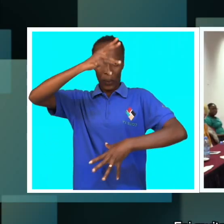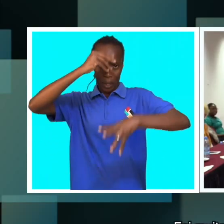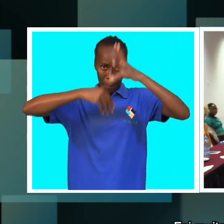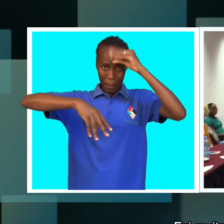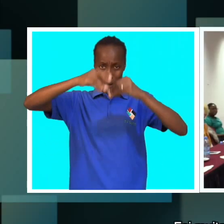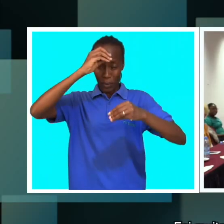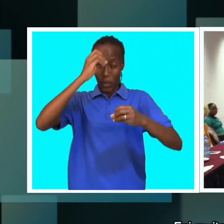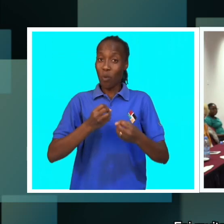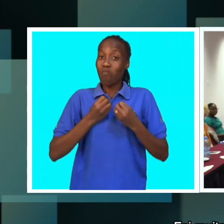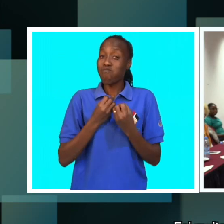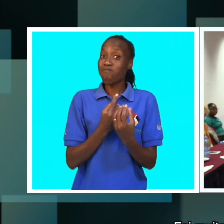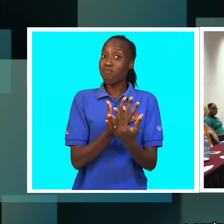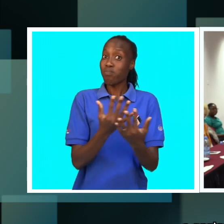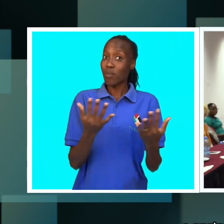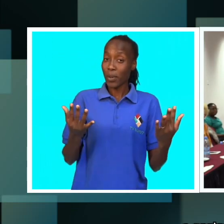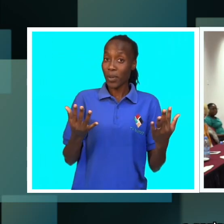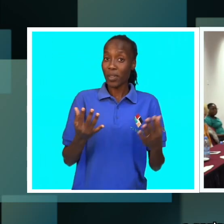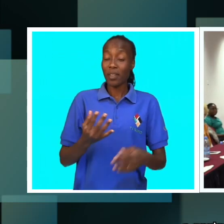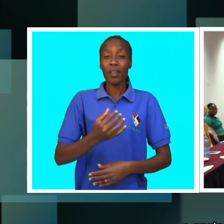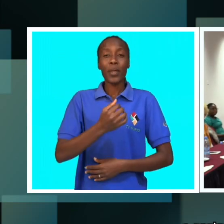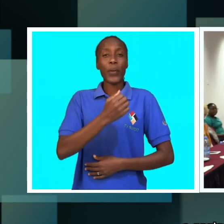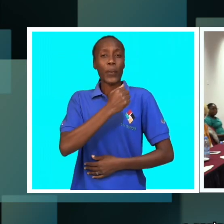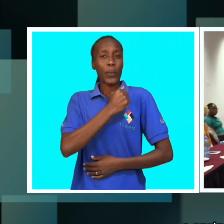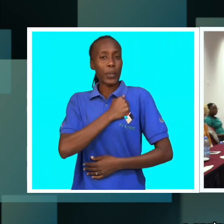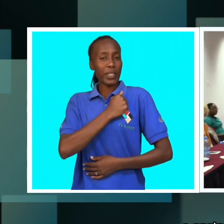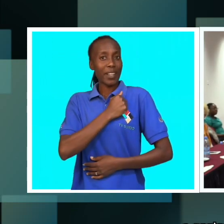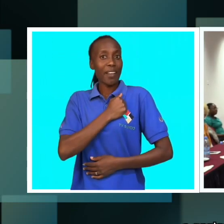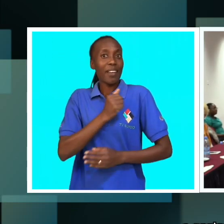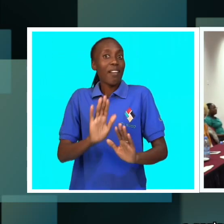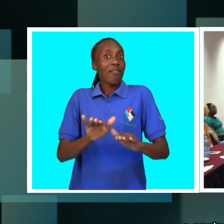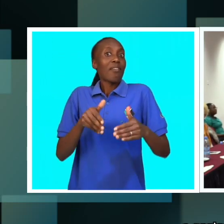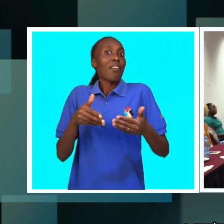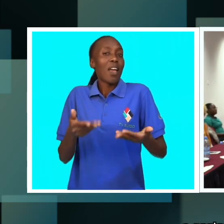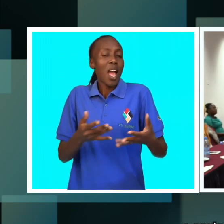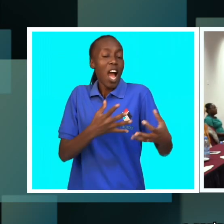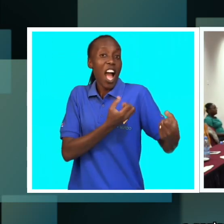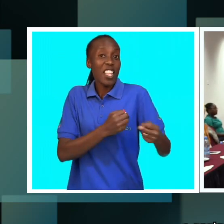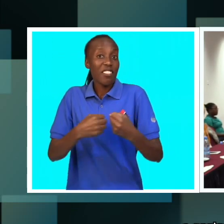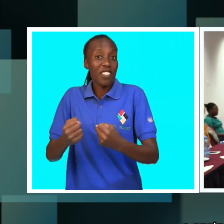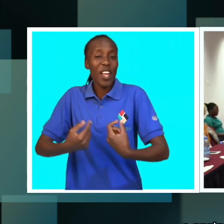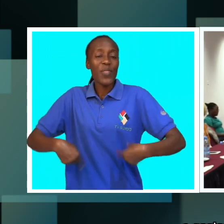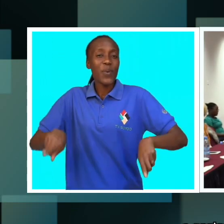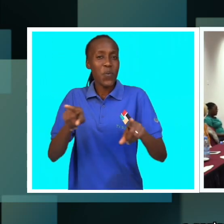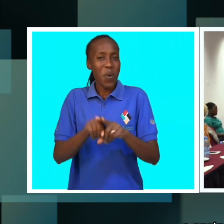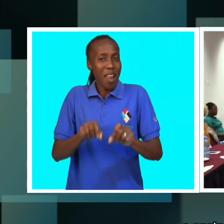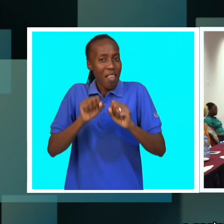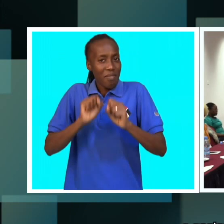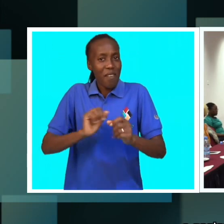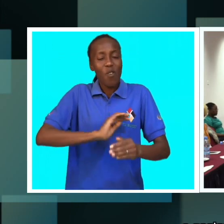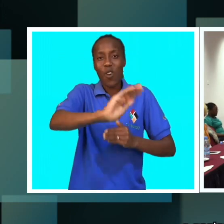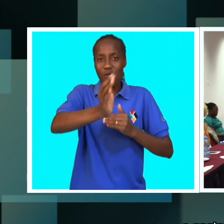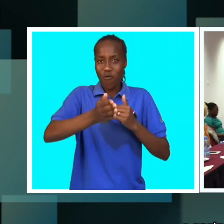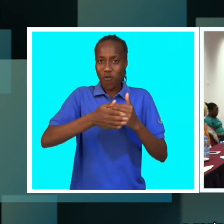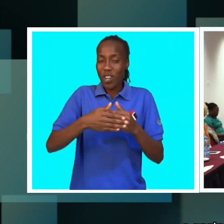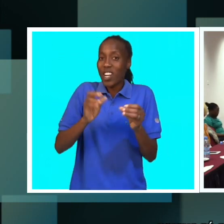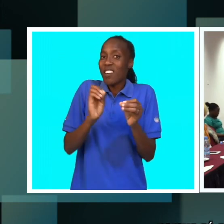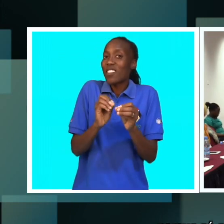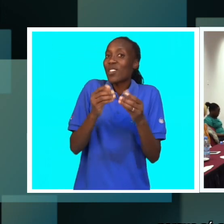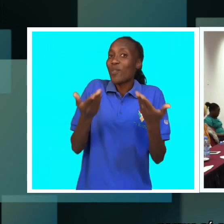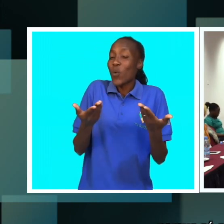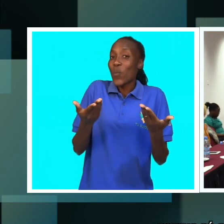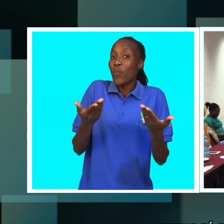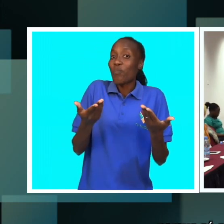aprendi muito e gostaria que atividades de género se replicassem